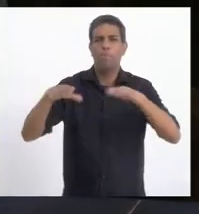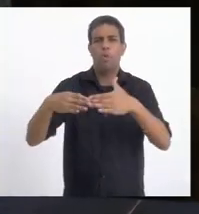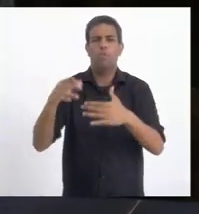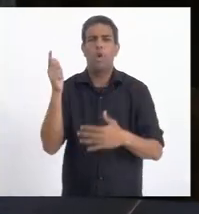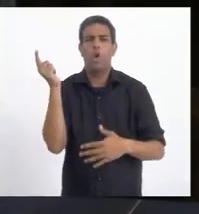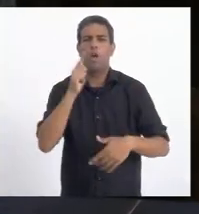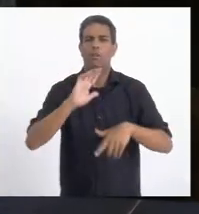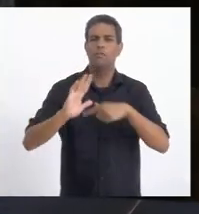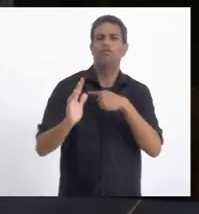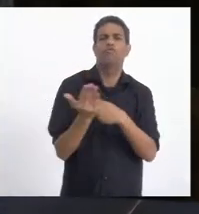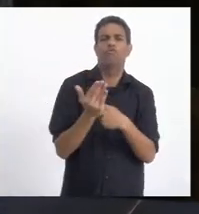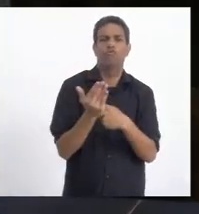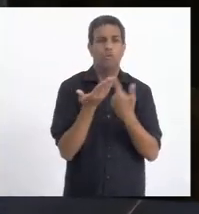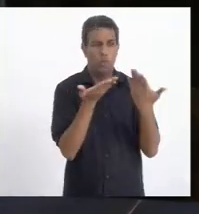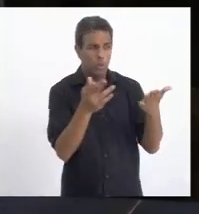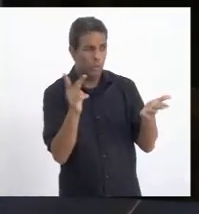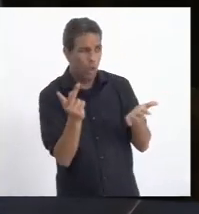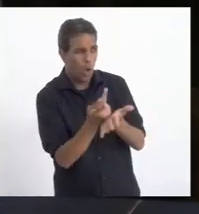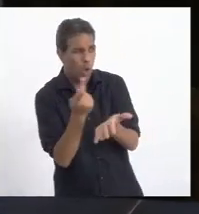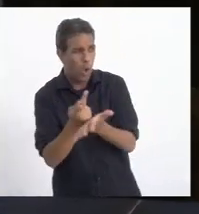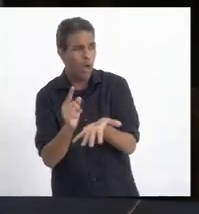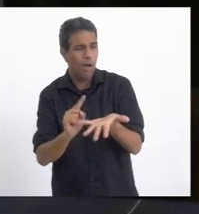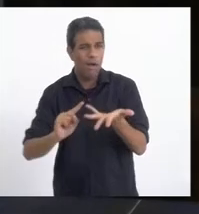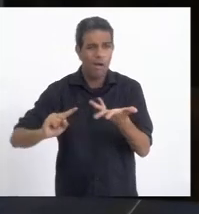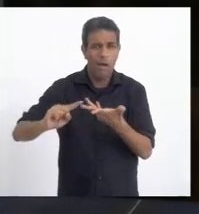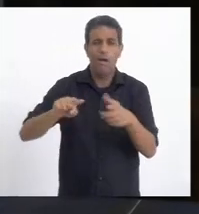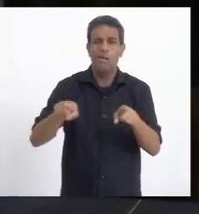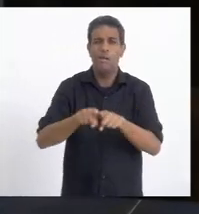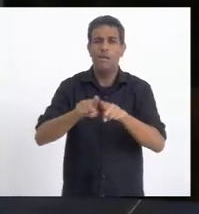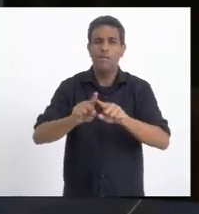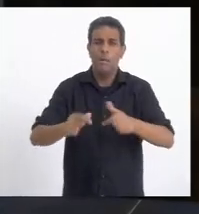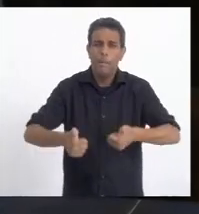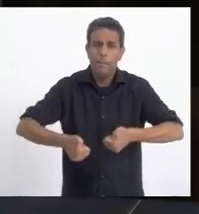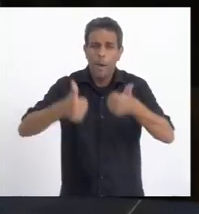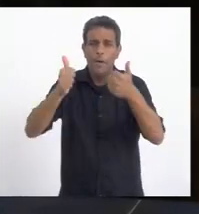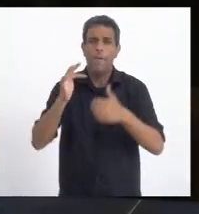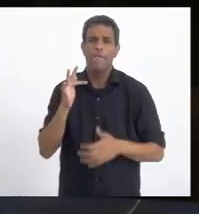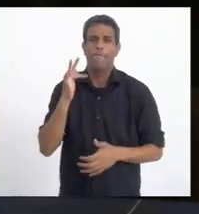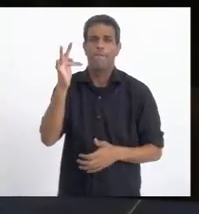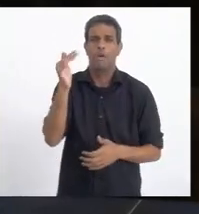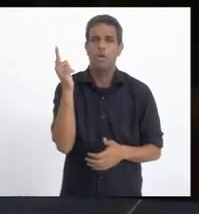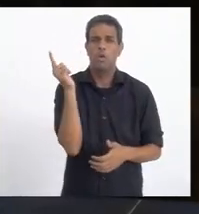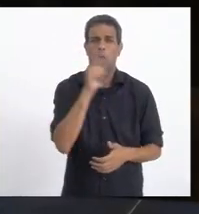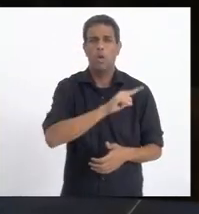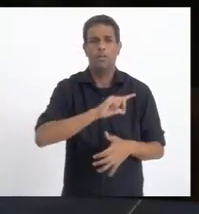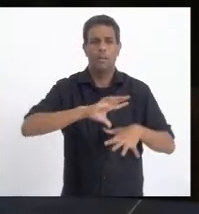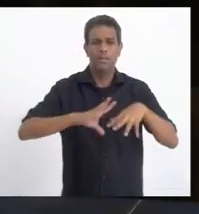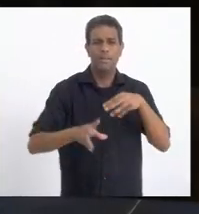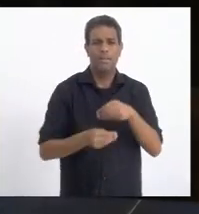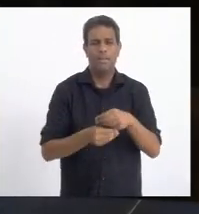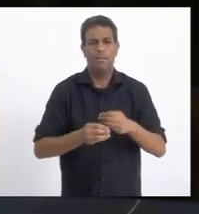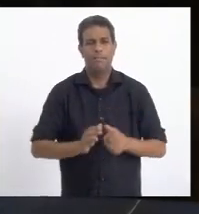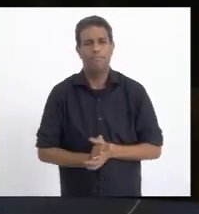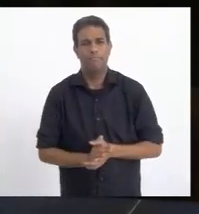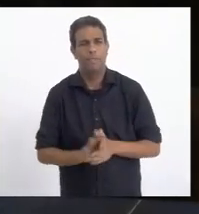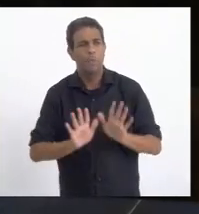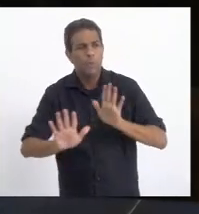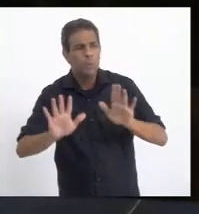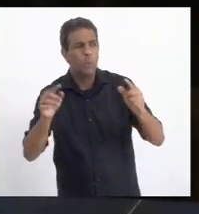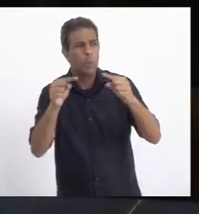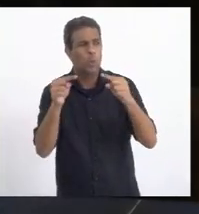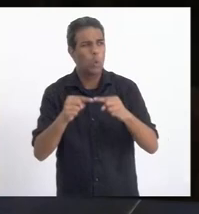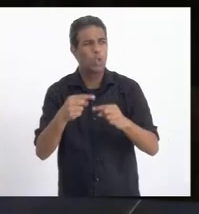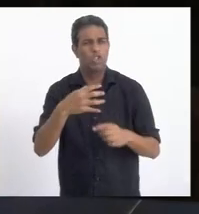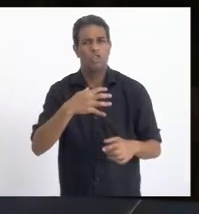e acho que eu que tá acontecendo de alguma forma aqui eu tô com as melhorias que viram eu tenho certeza que vão ser acatadas cada um